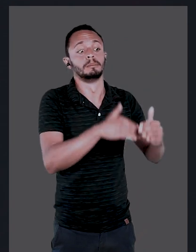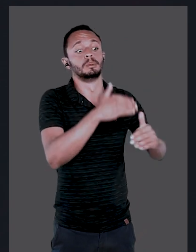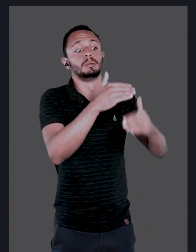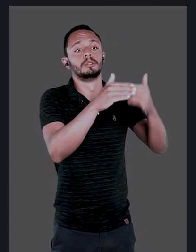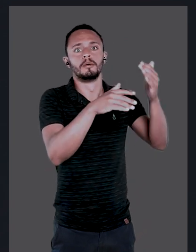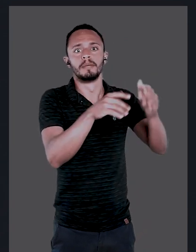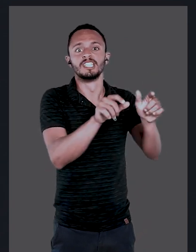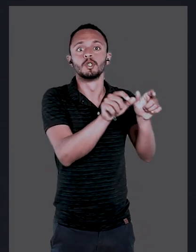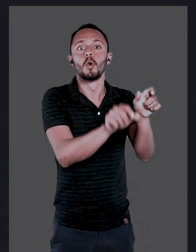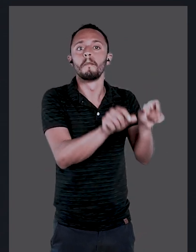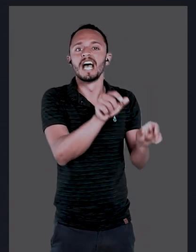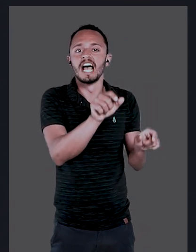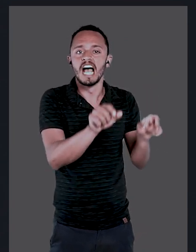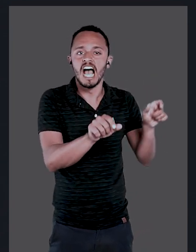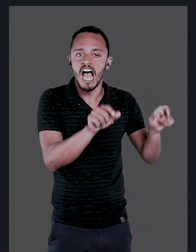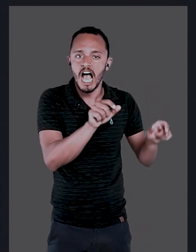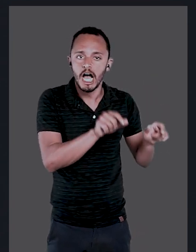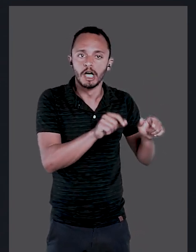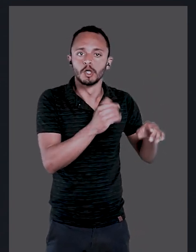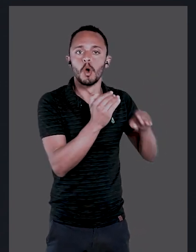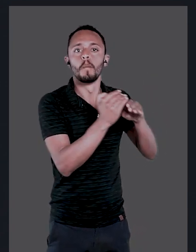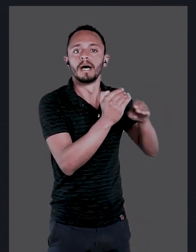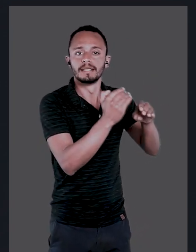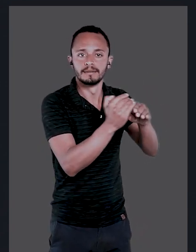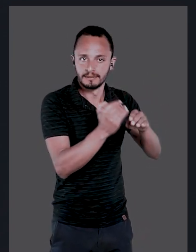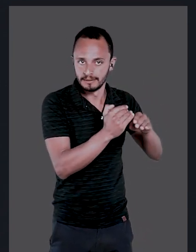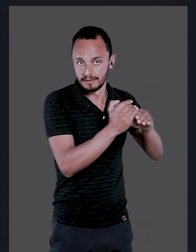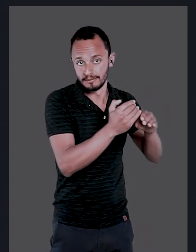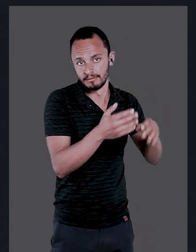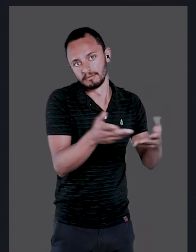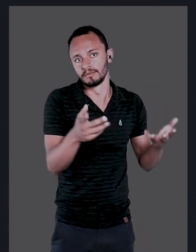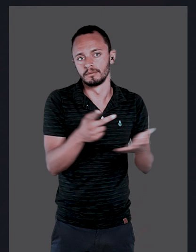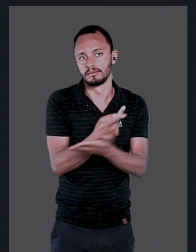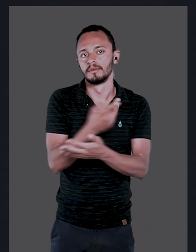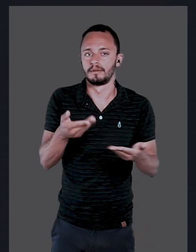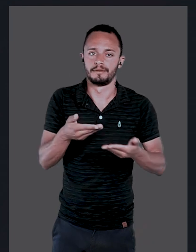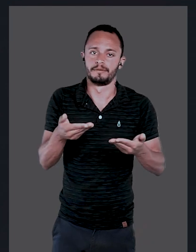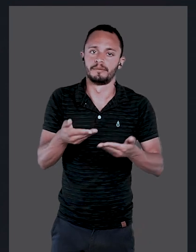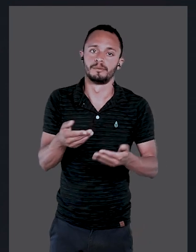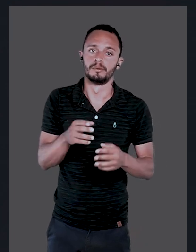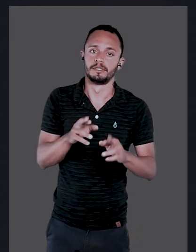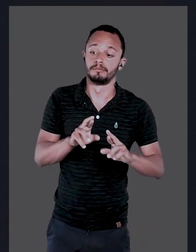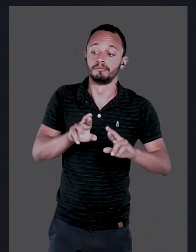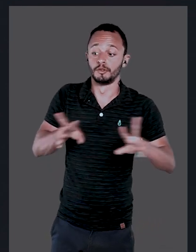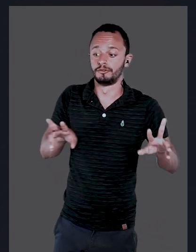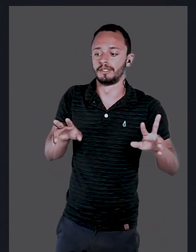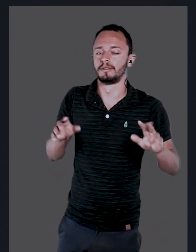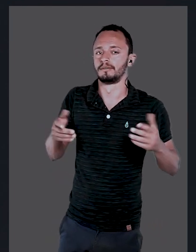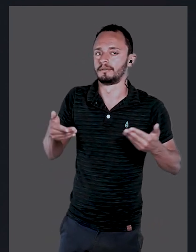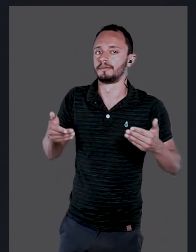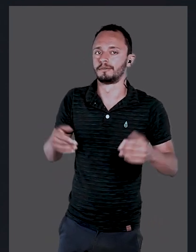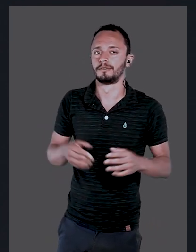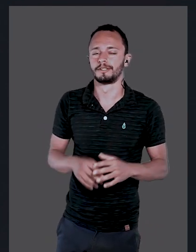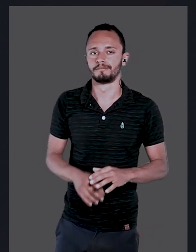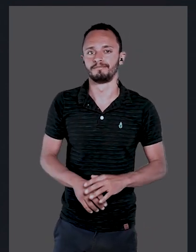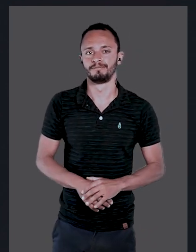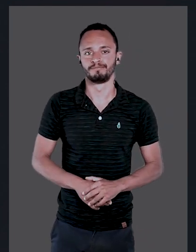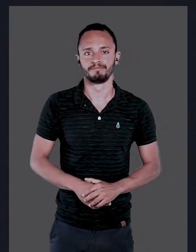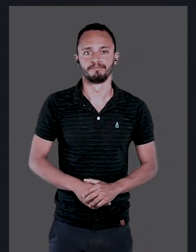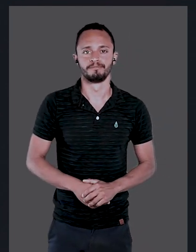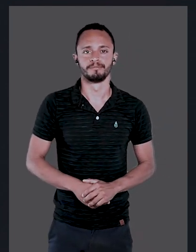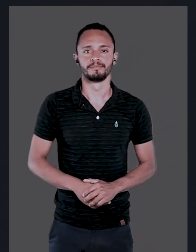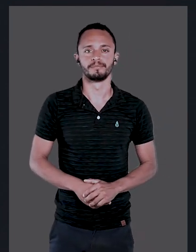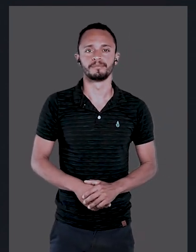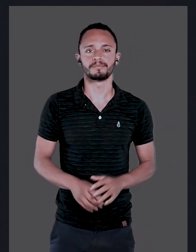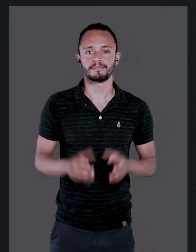do país e a levar o país a um ponto muito mais humano, muito mais paritário do que neste instante. Por isso eu sei